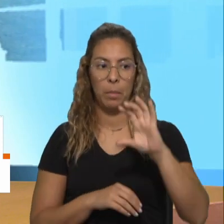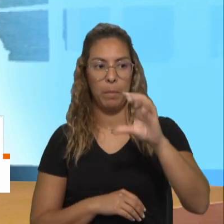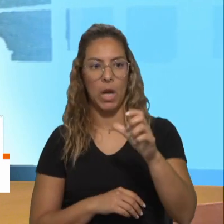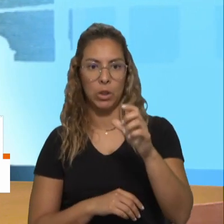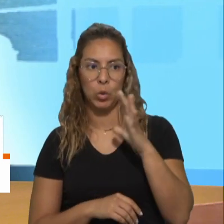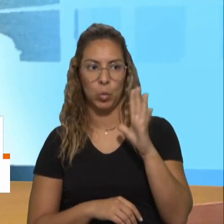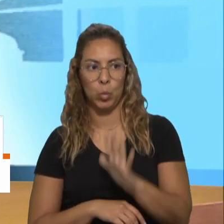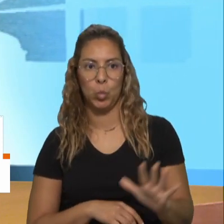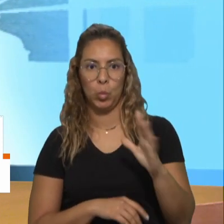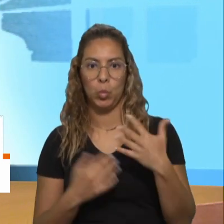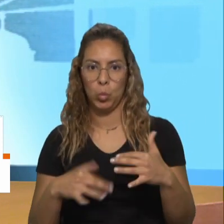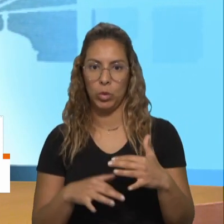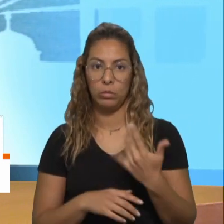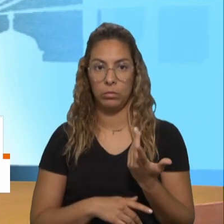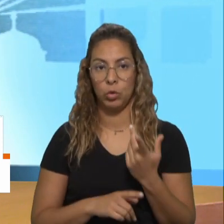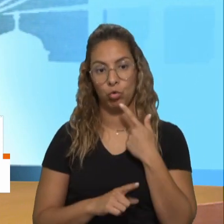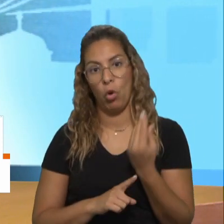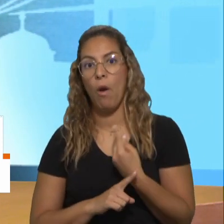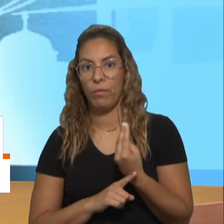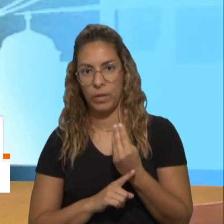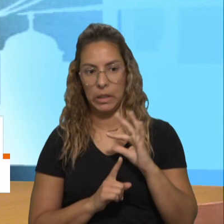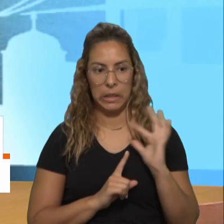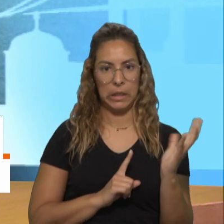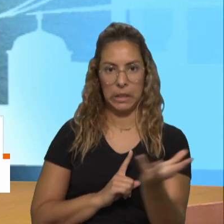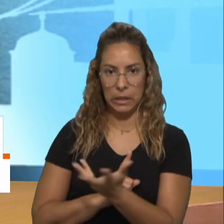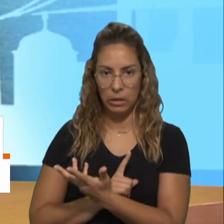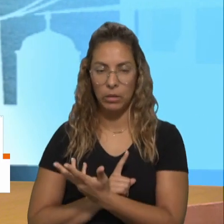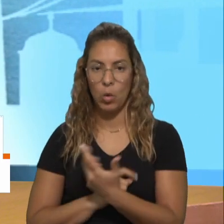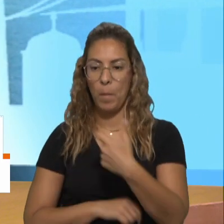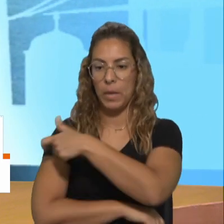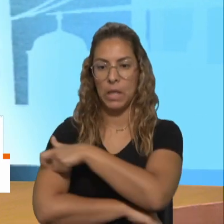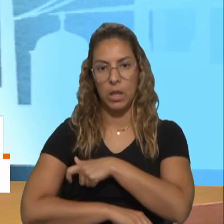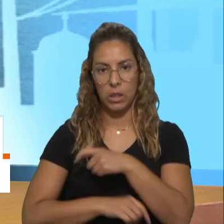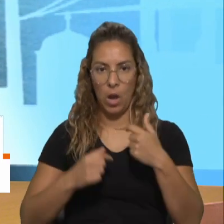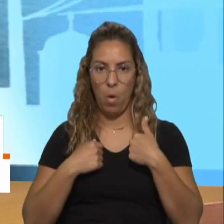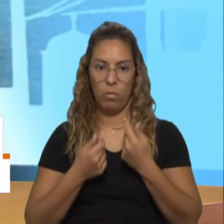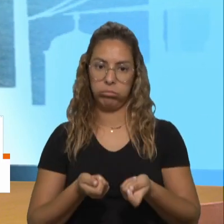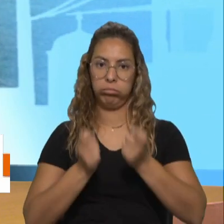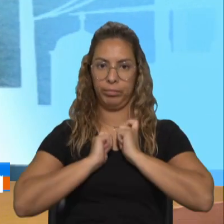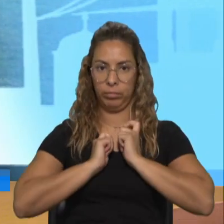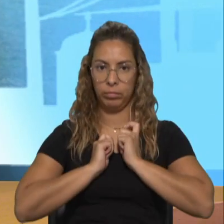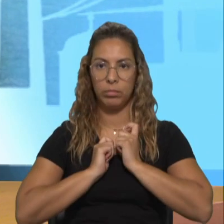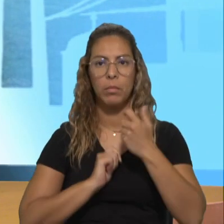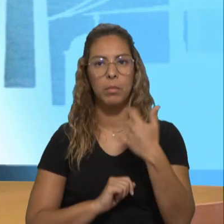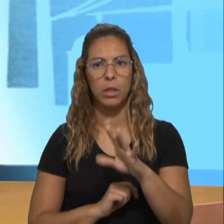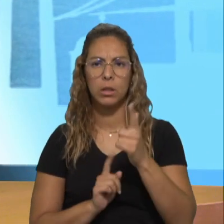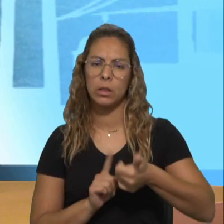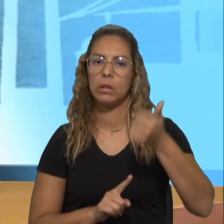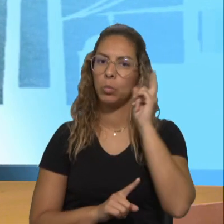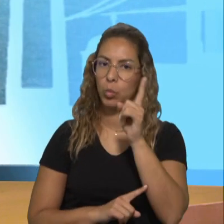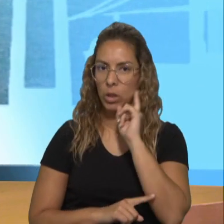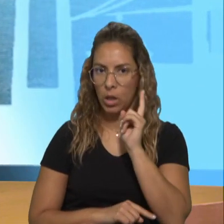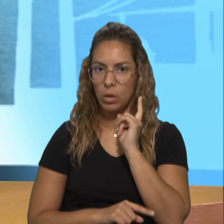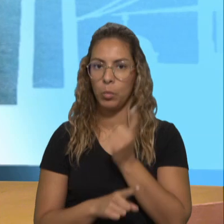inteiro, mais especificamente os jovens, mas acho que é de grande importância